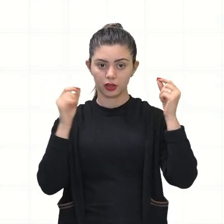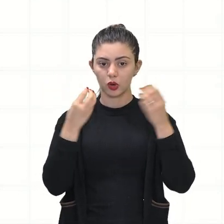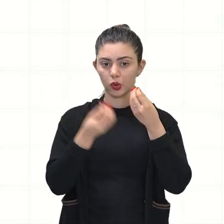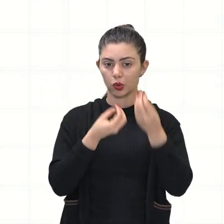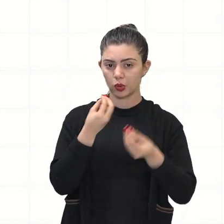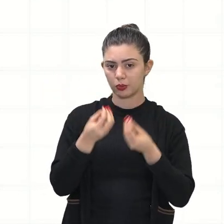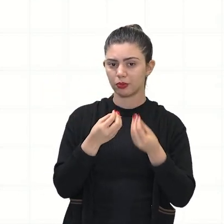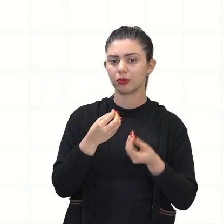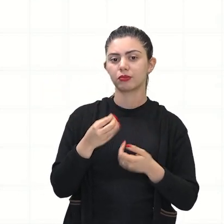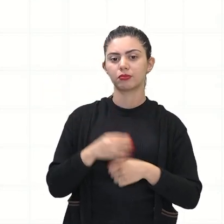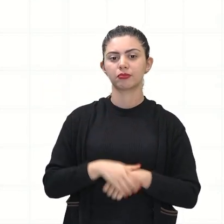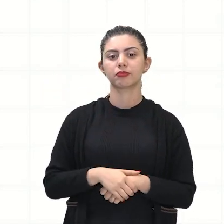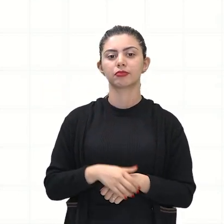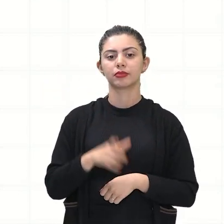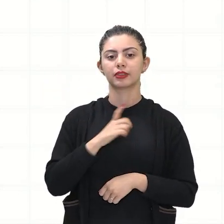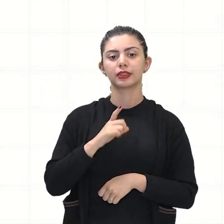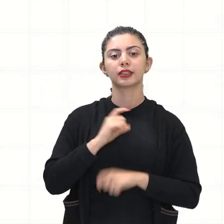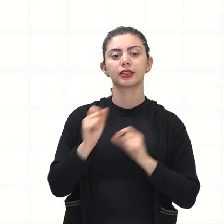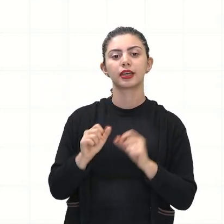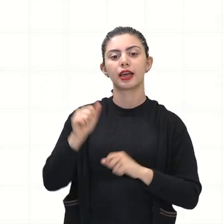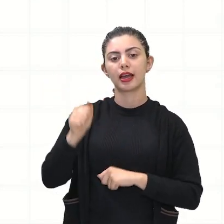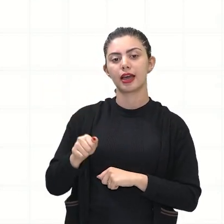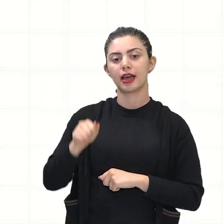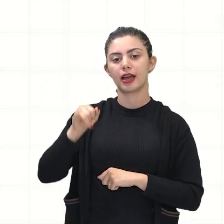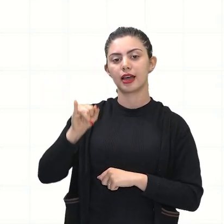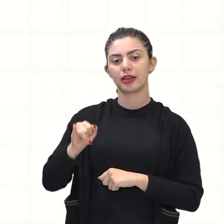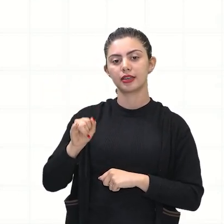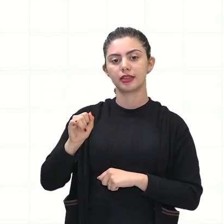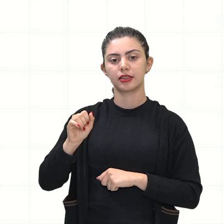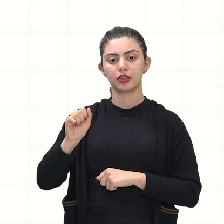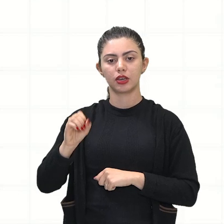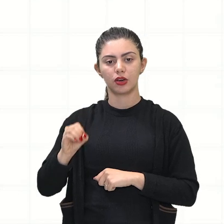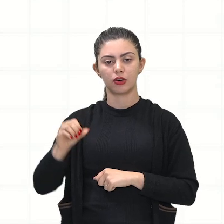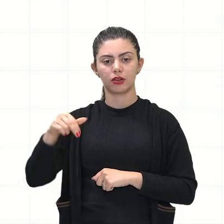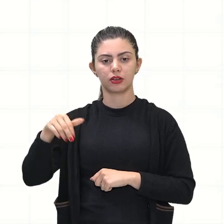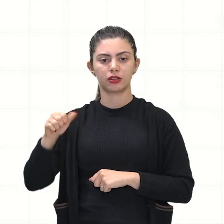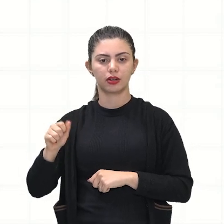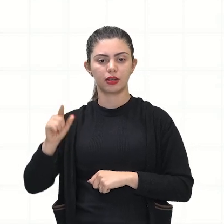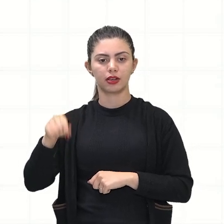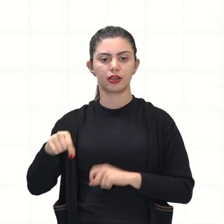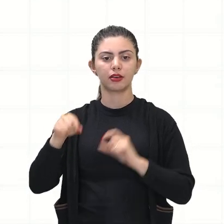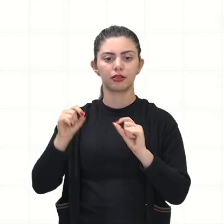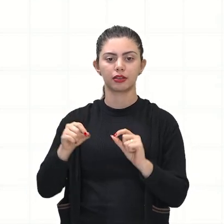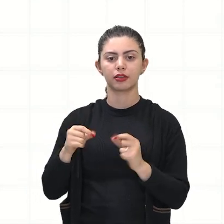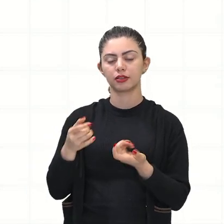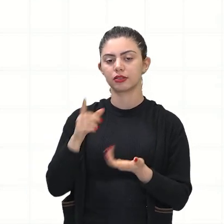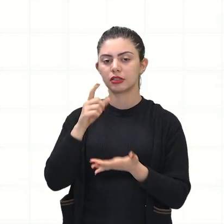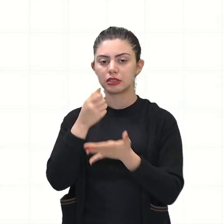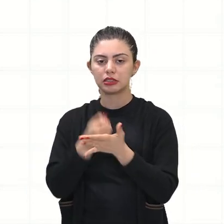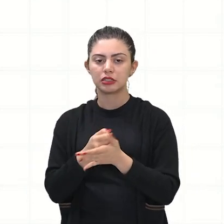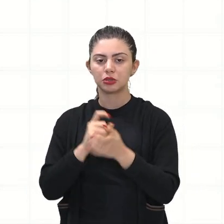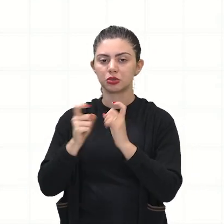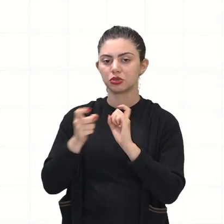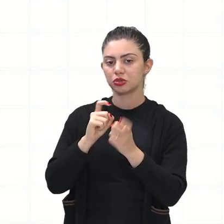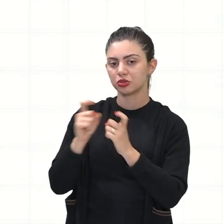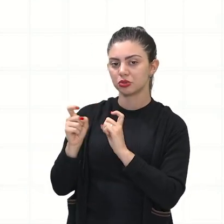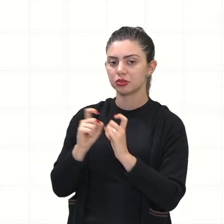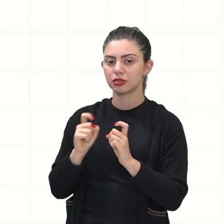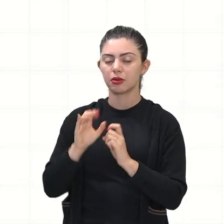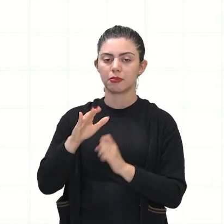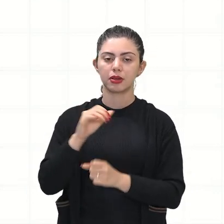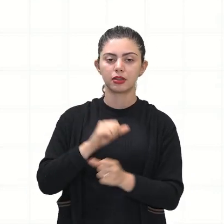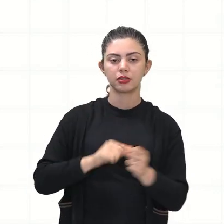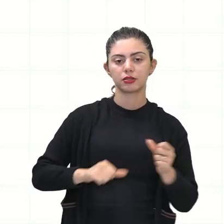ágora, que é o espaço público da cidade, de discussão das regras da cidade. Do